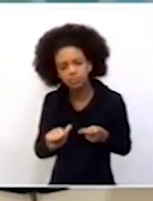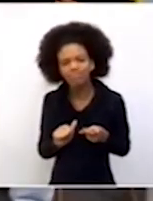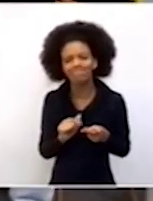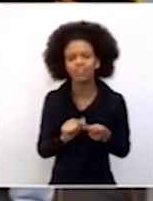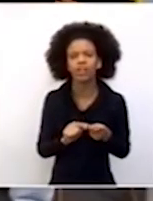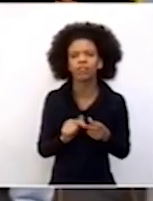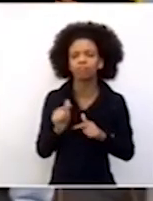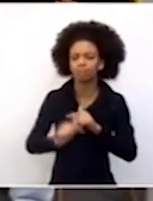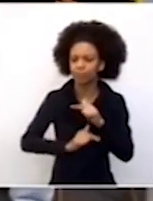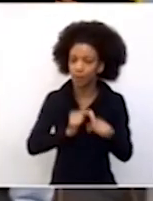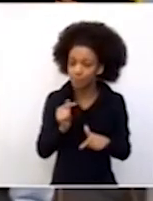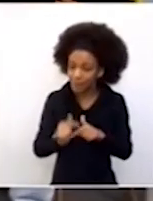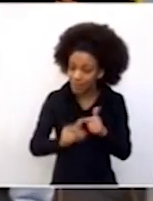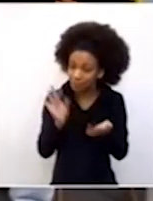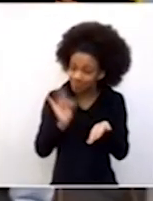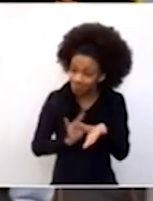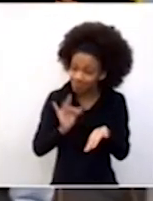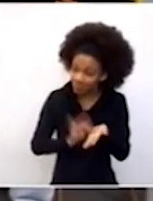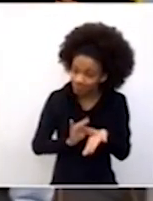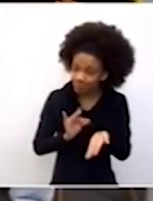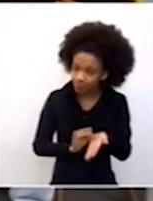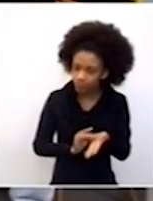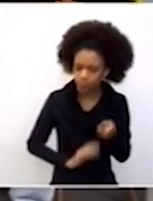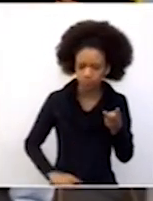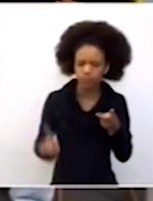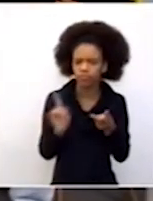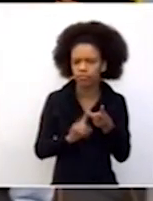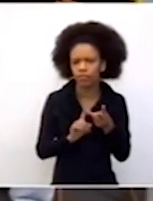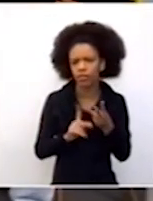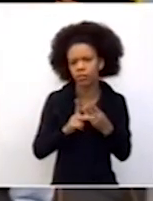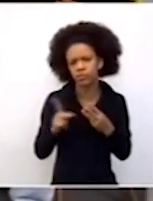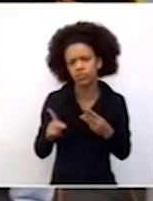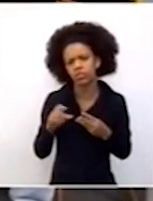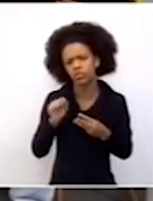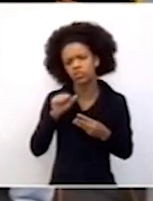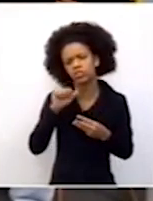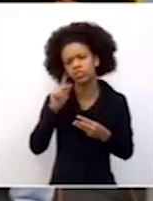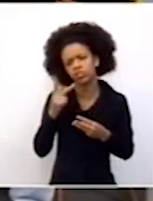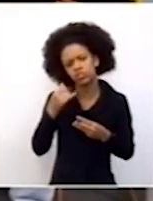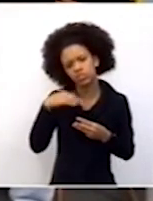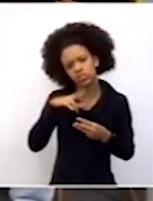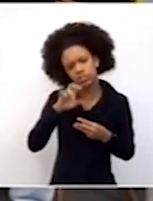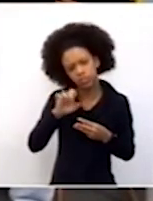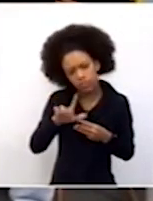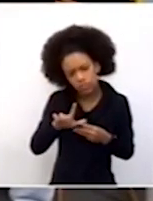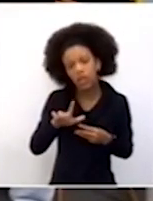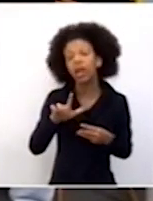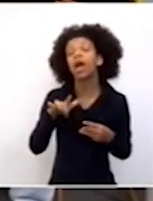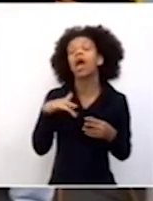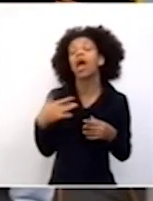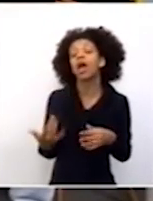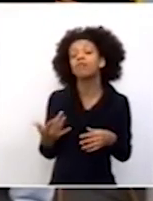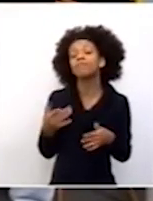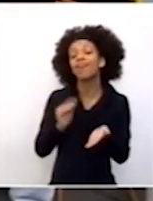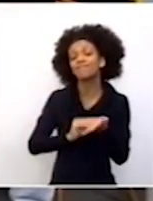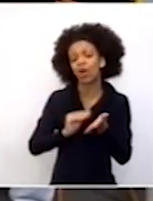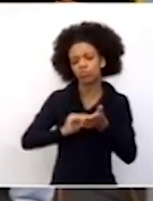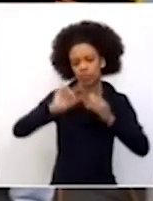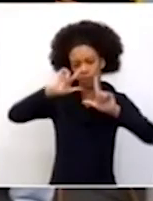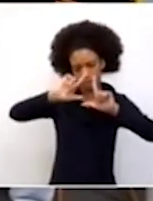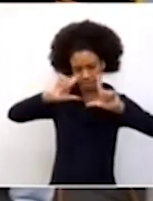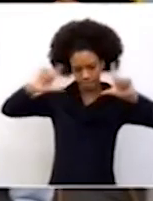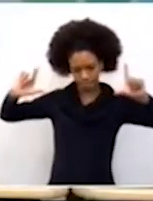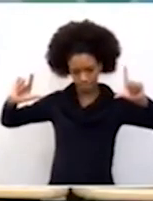concreto. A professora Shirley colocou falta lousa, então ela está sentindo muita falta aí da lousa. A